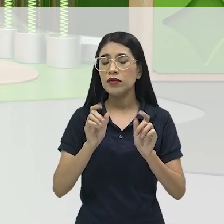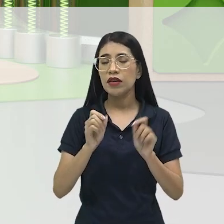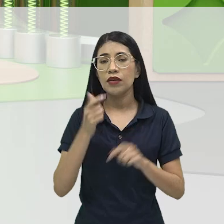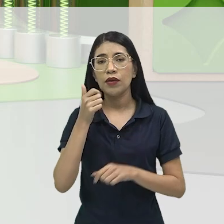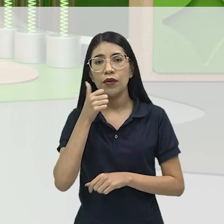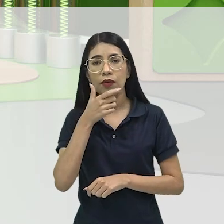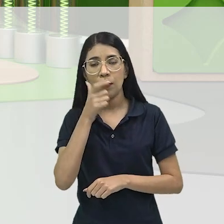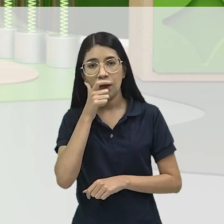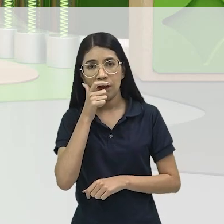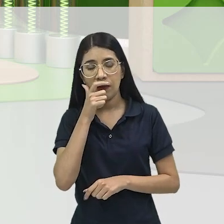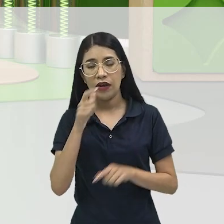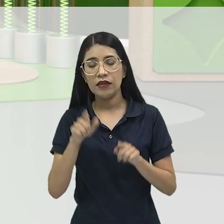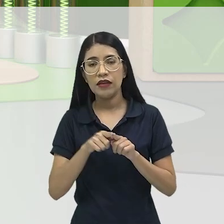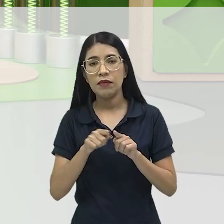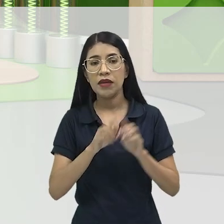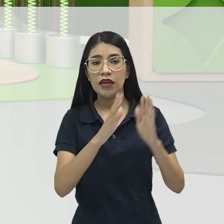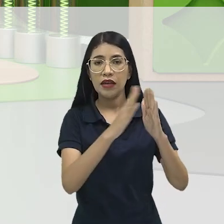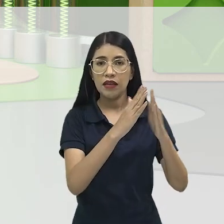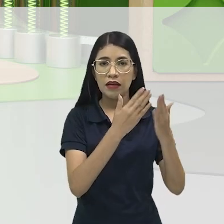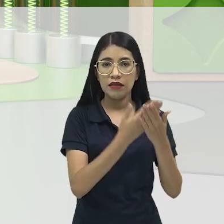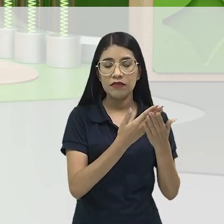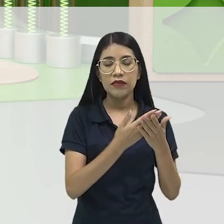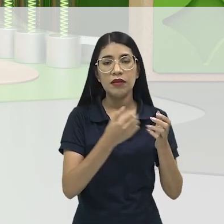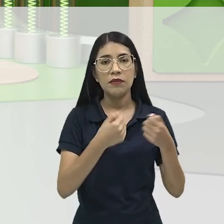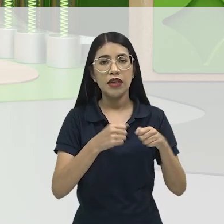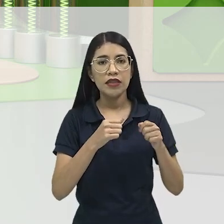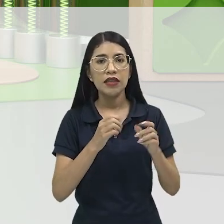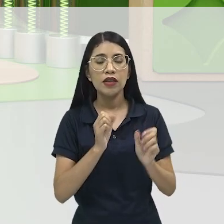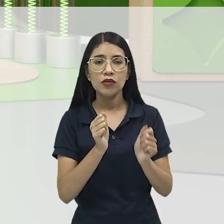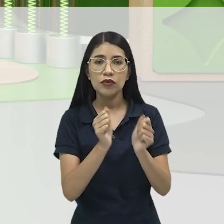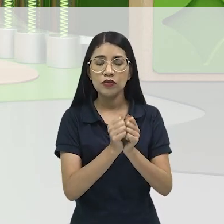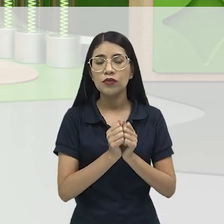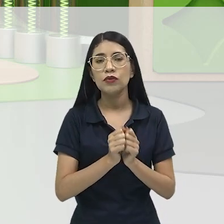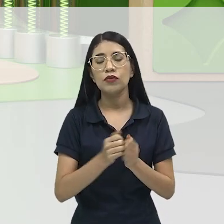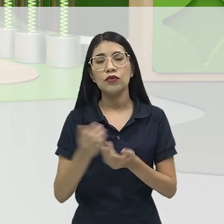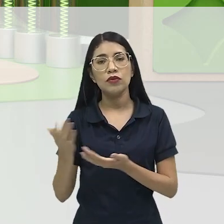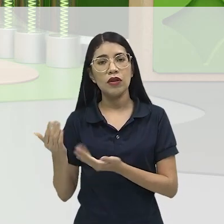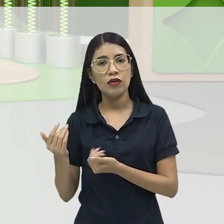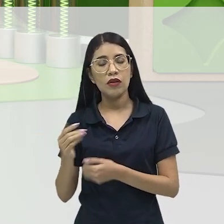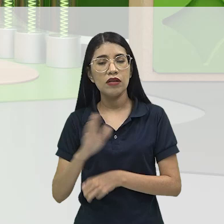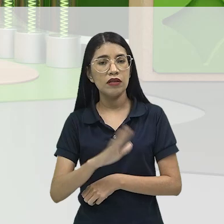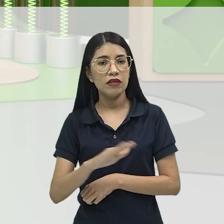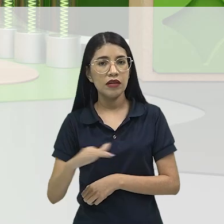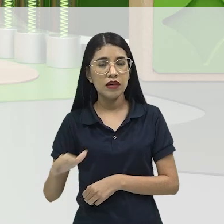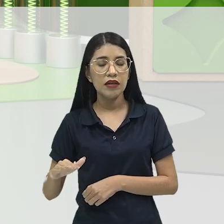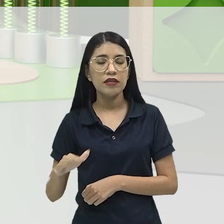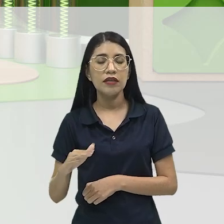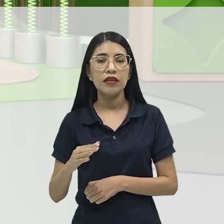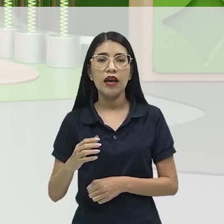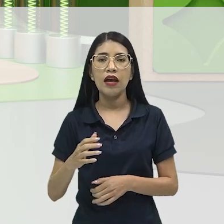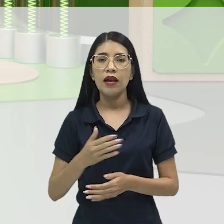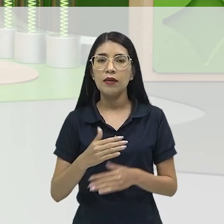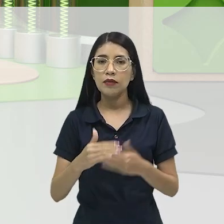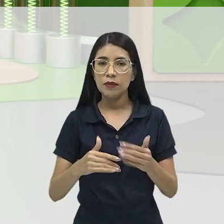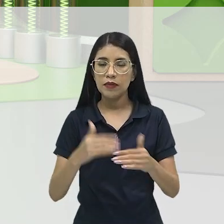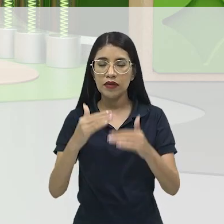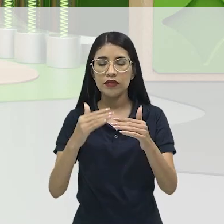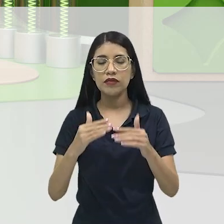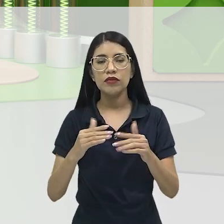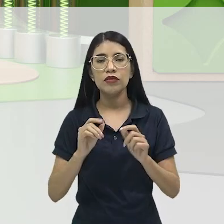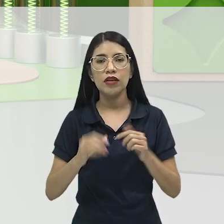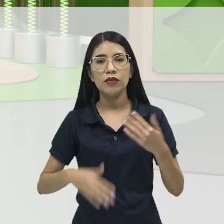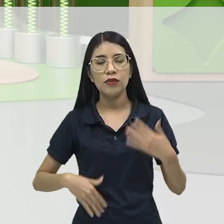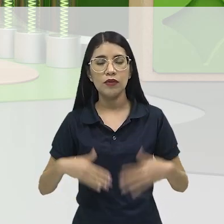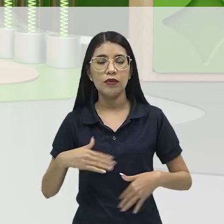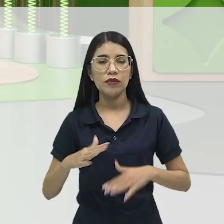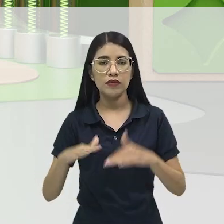né, juntamente com a escola, devem estar mais próximos desse adolescente, dessa criança que está nessa faixa etária, né, de transição